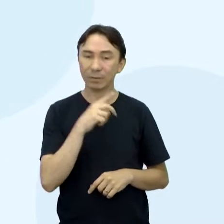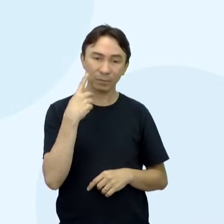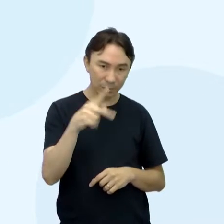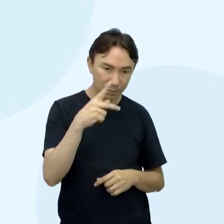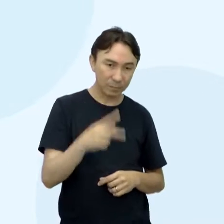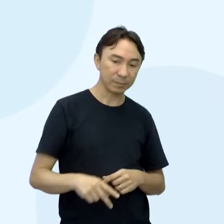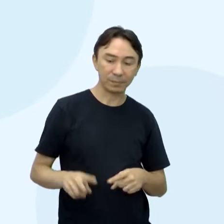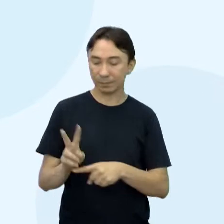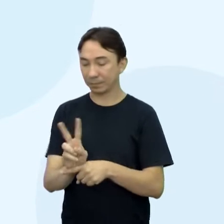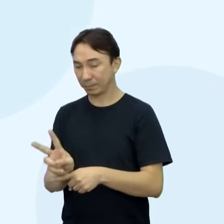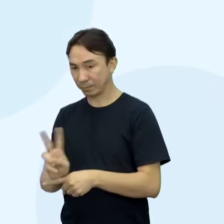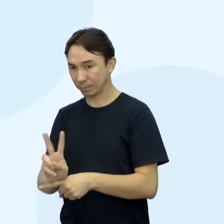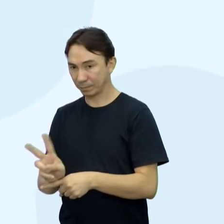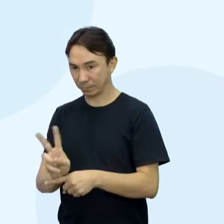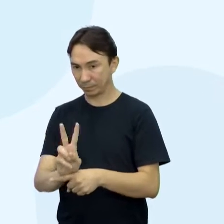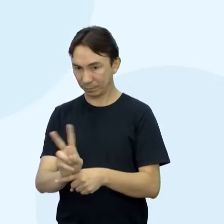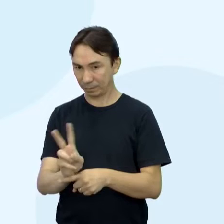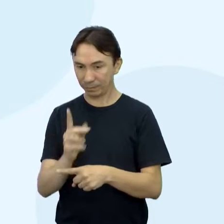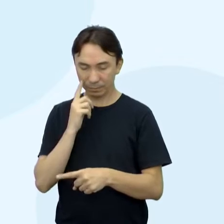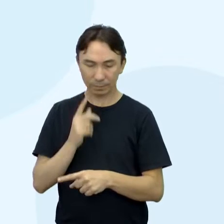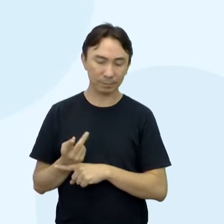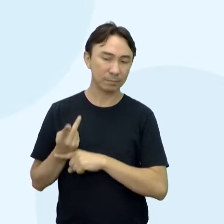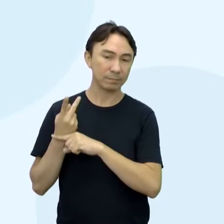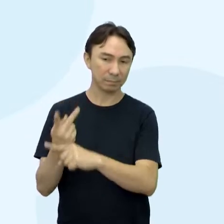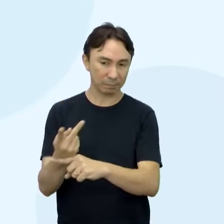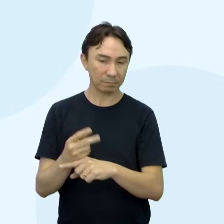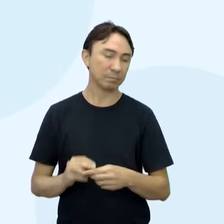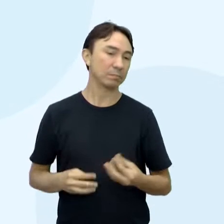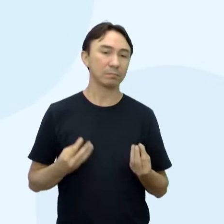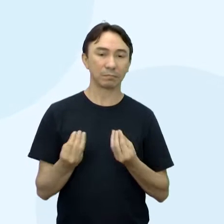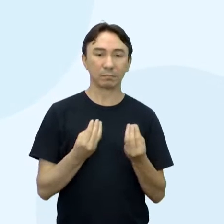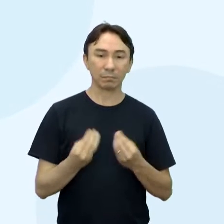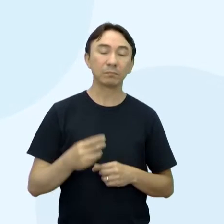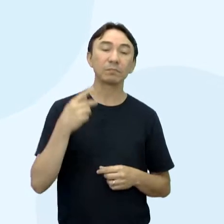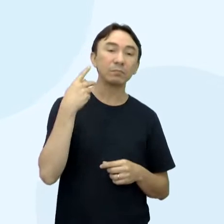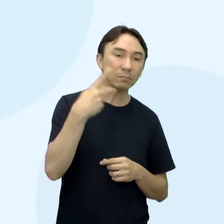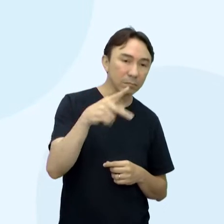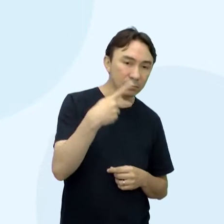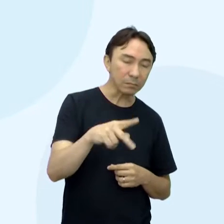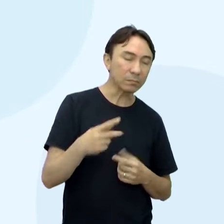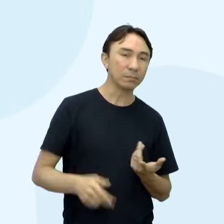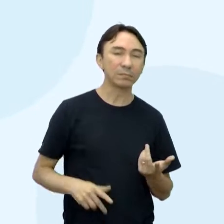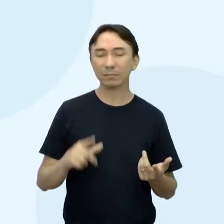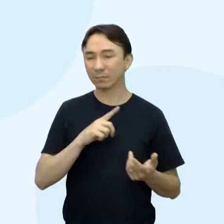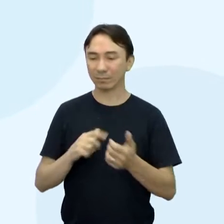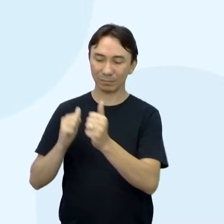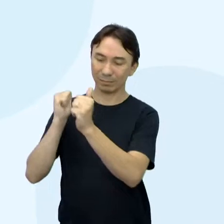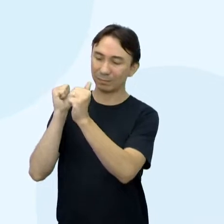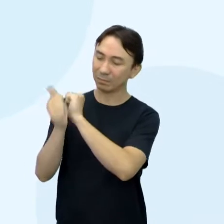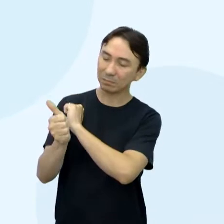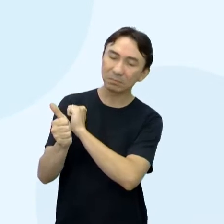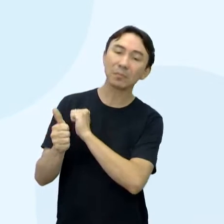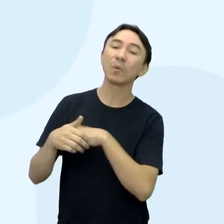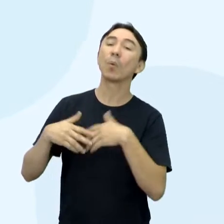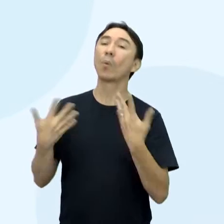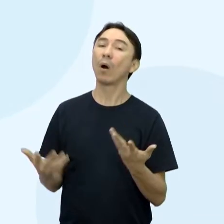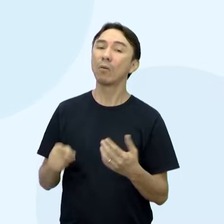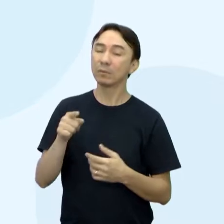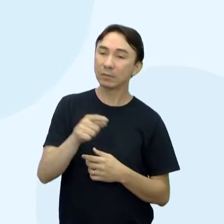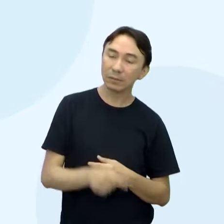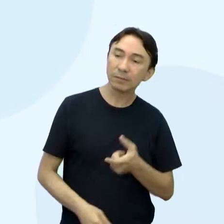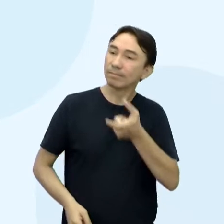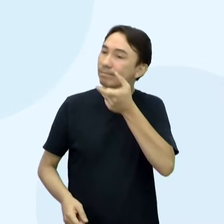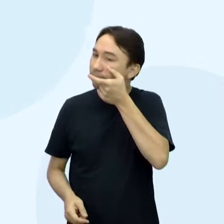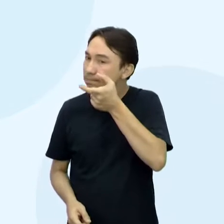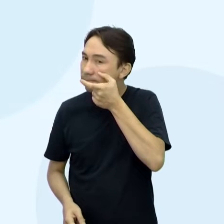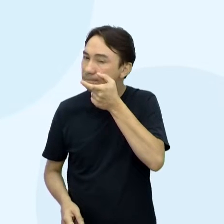vocês. Quais são as modalidades esportivas que vocês estão acompanhando? Então, primeiro que vocês precisam pensar em